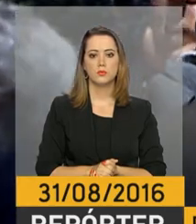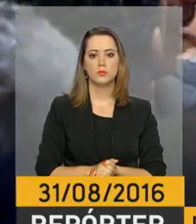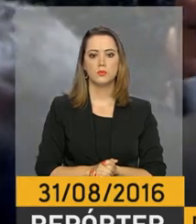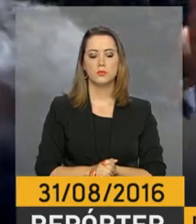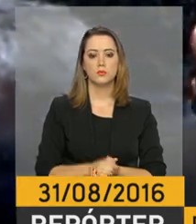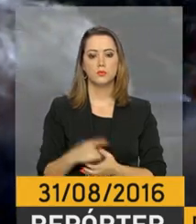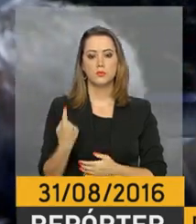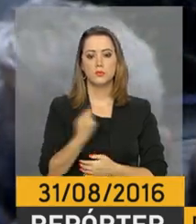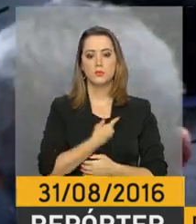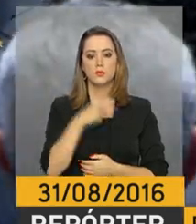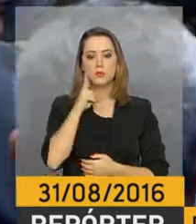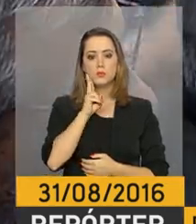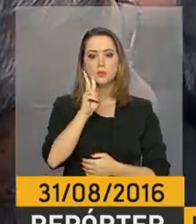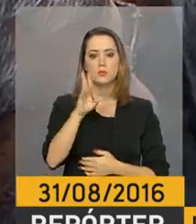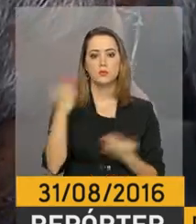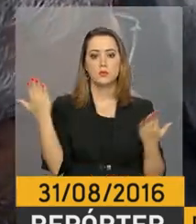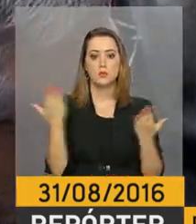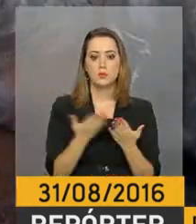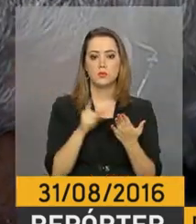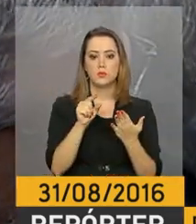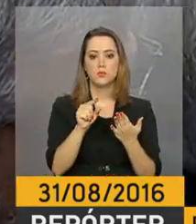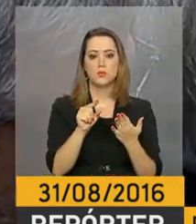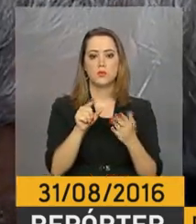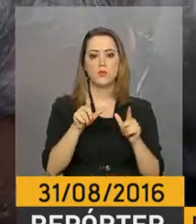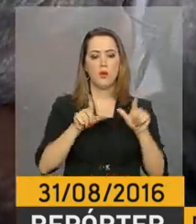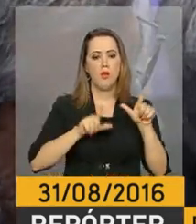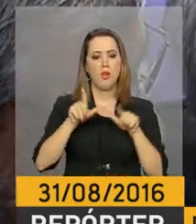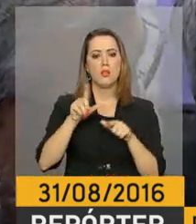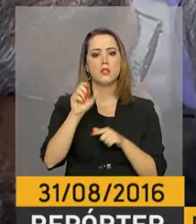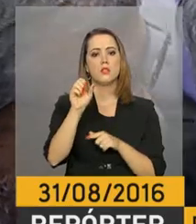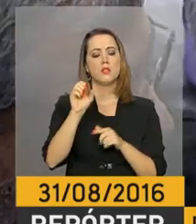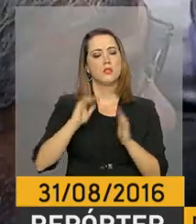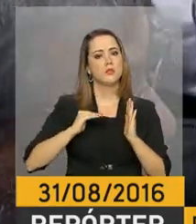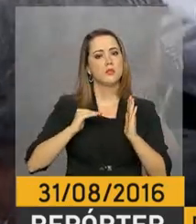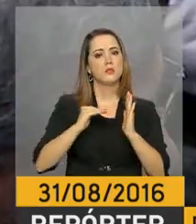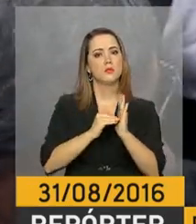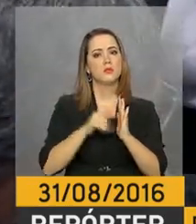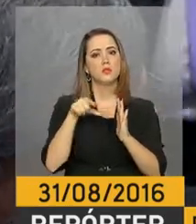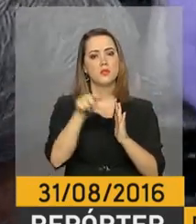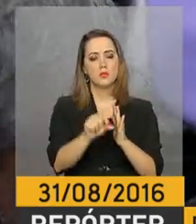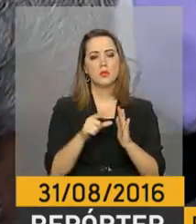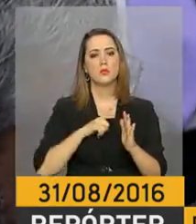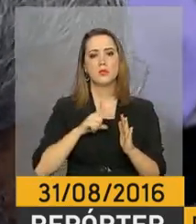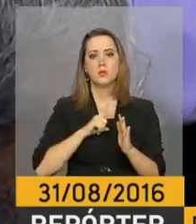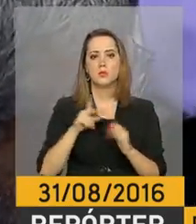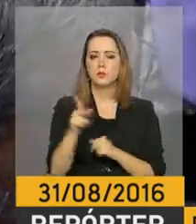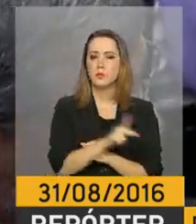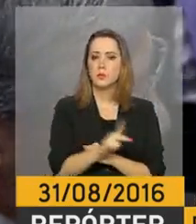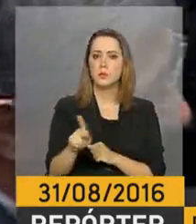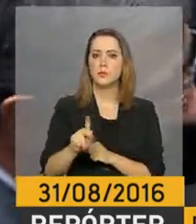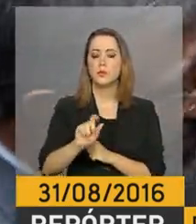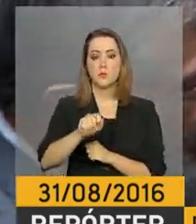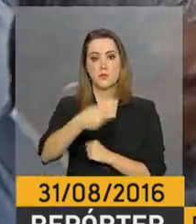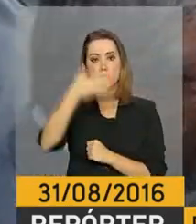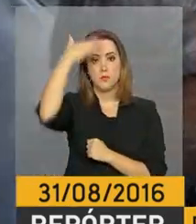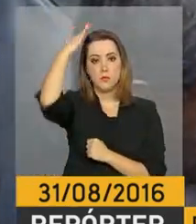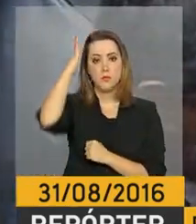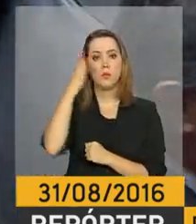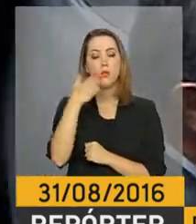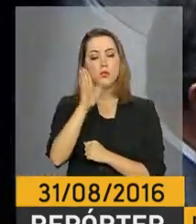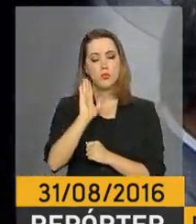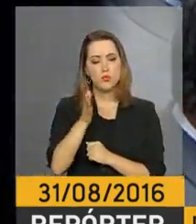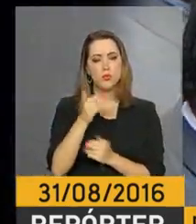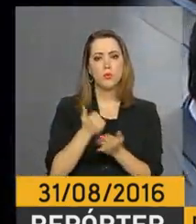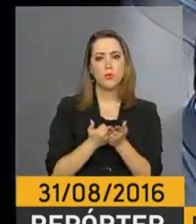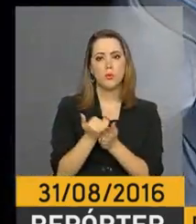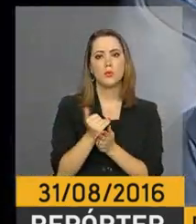Nós estamos com imagens ao vivo na TV Senado, onde se encontra o presidente Michel Temer. Ele participa daqui a pouco